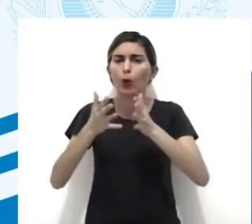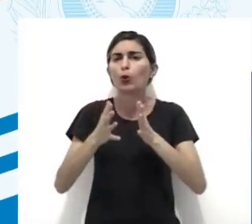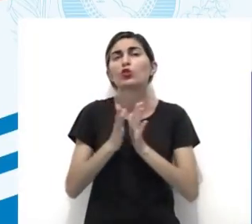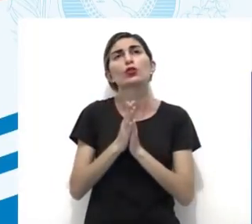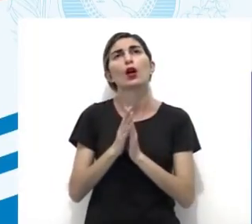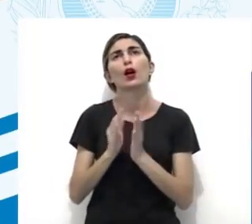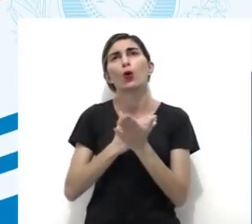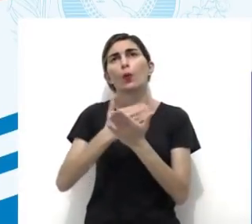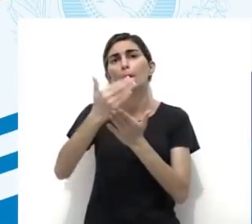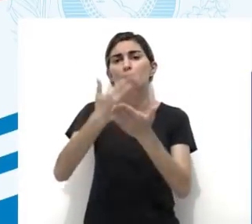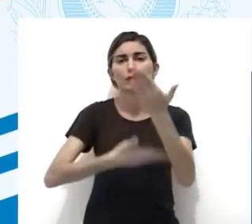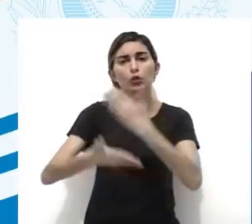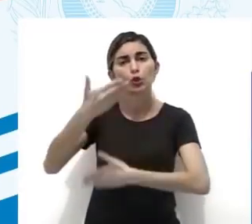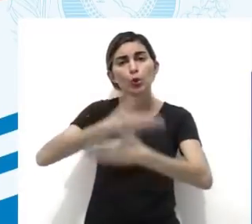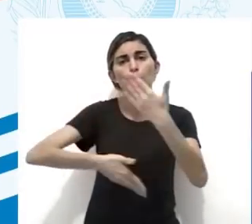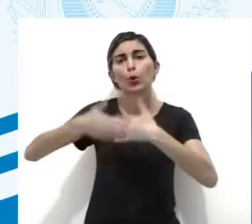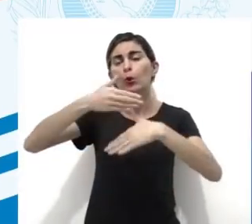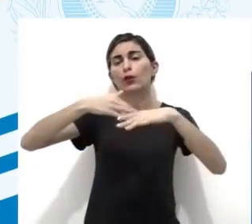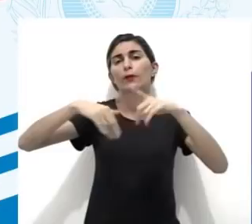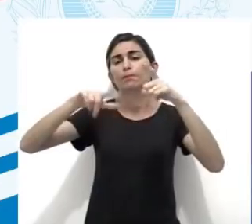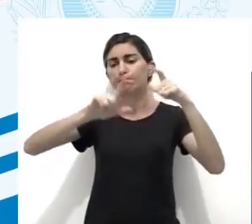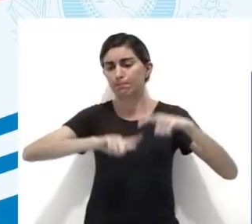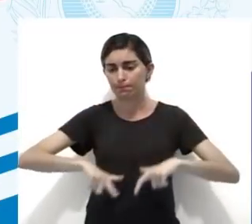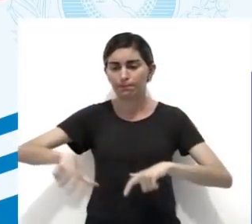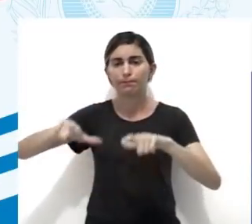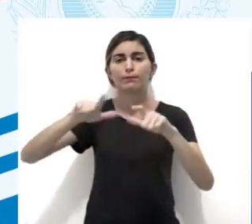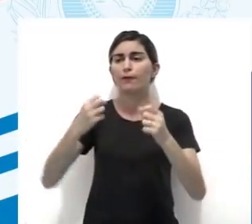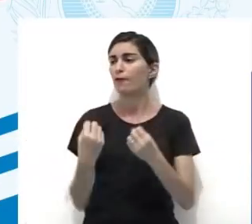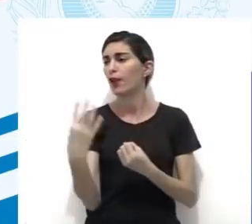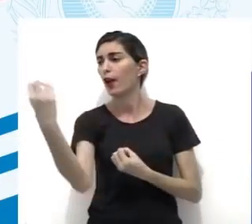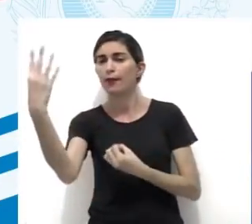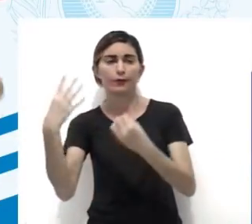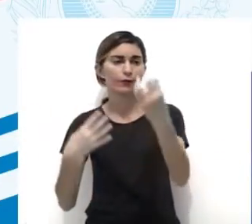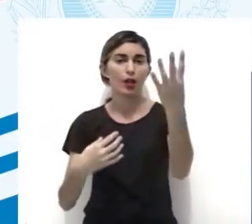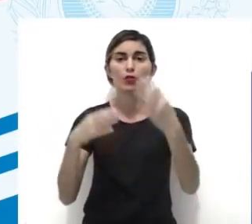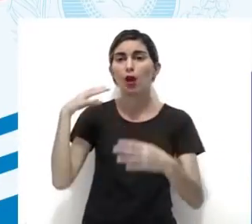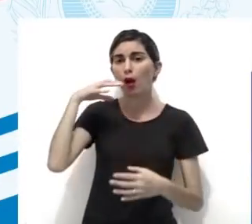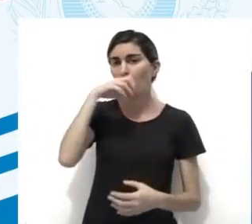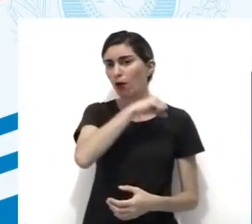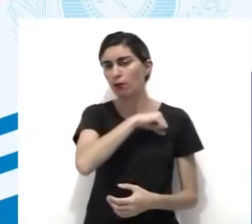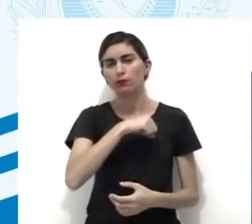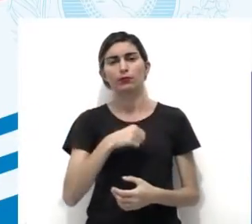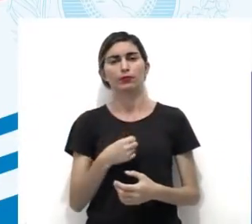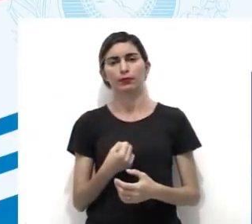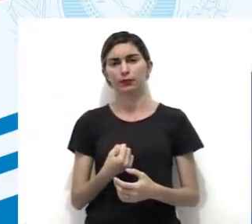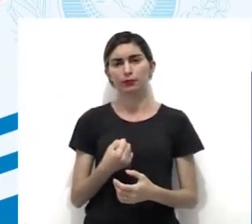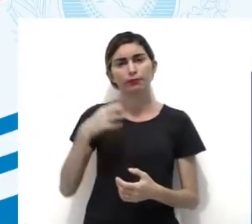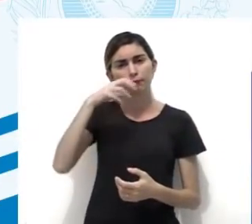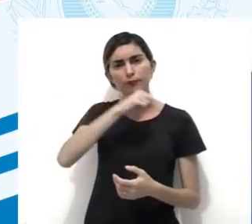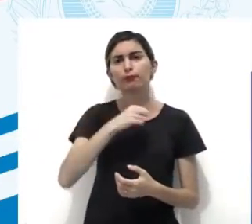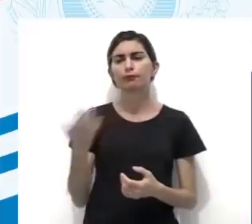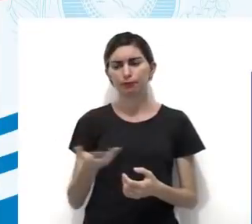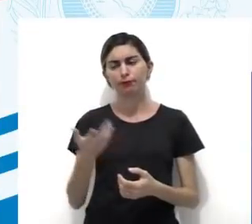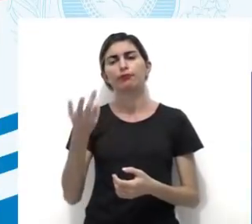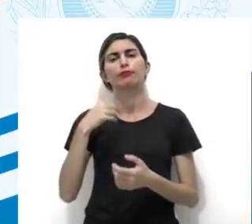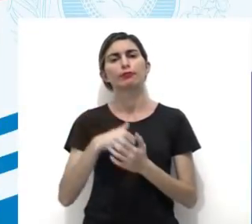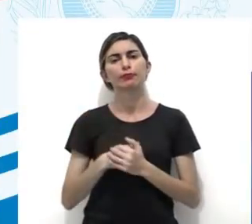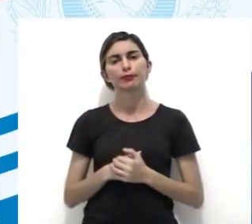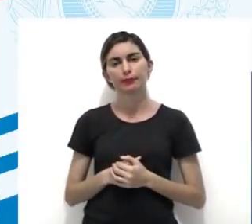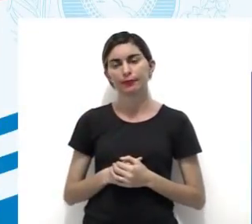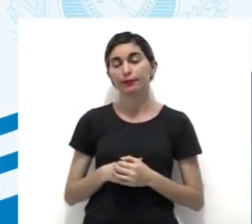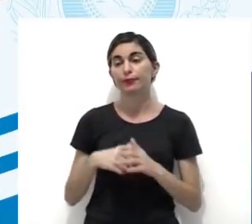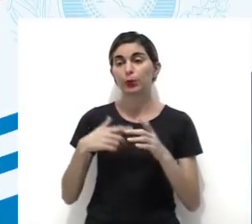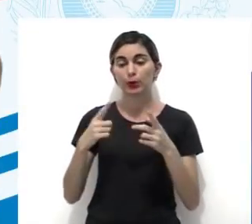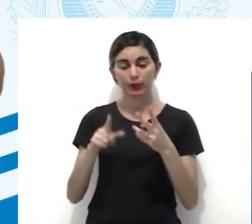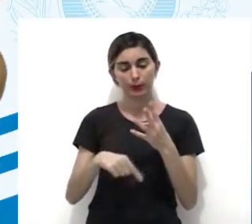condiciona essa troca de espaços, essas viagens, com muito mais rapidez e com muito mais eficácia. E